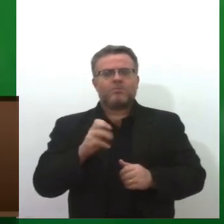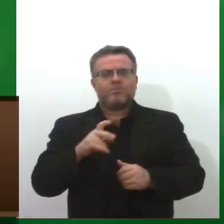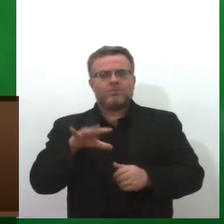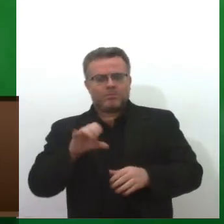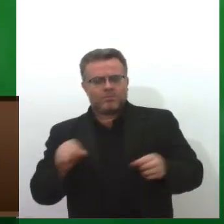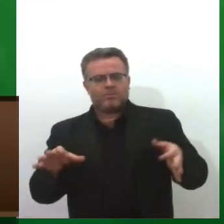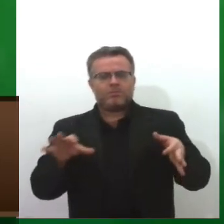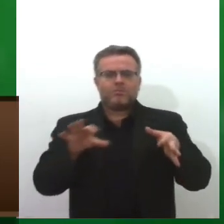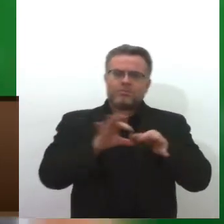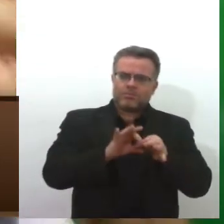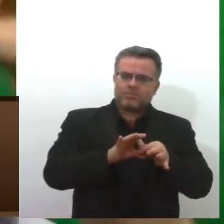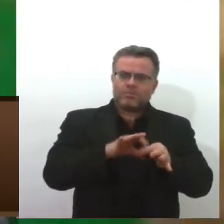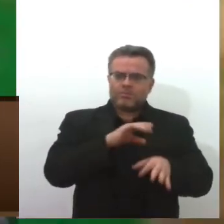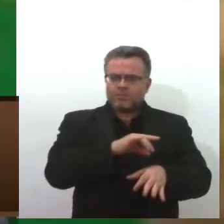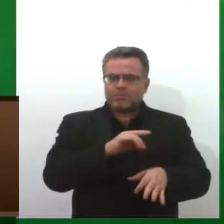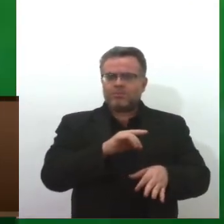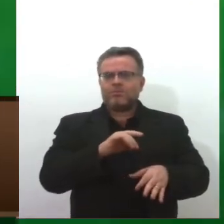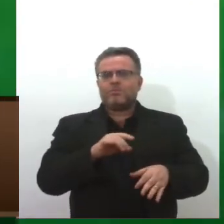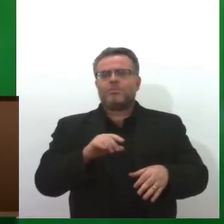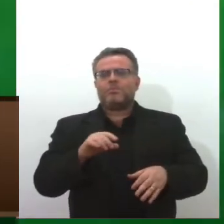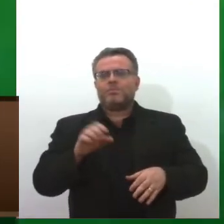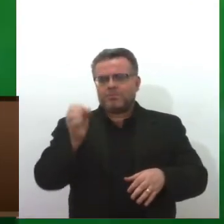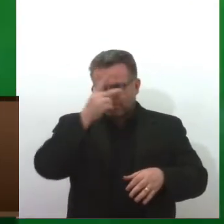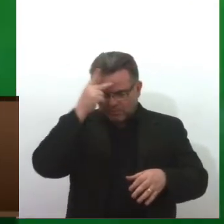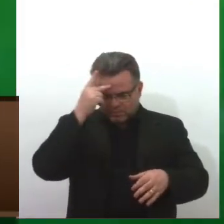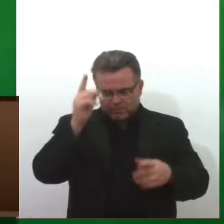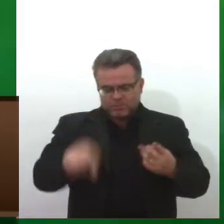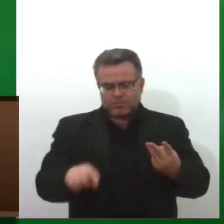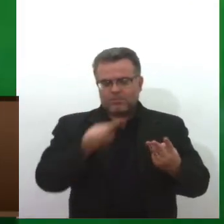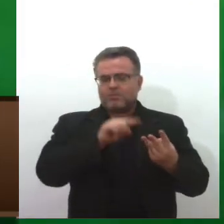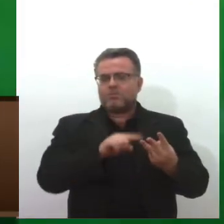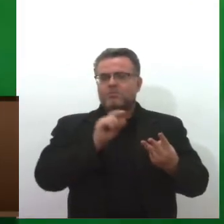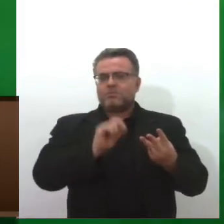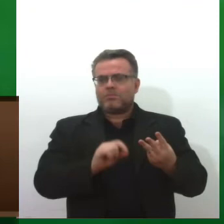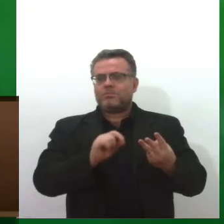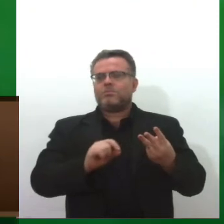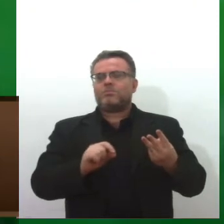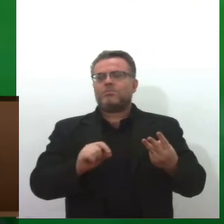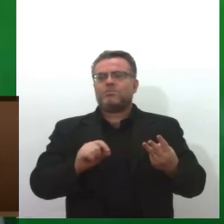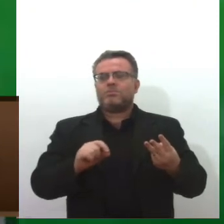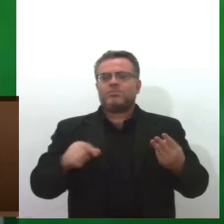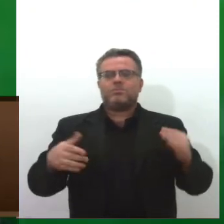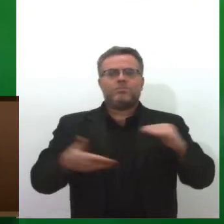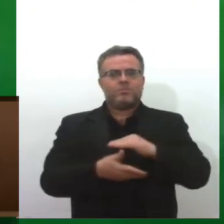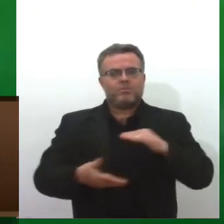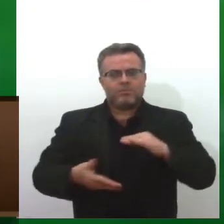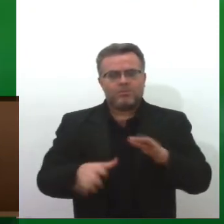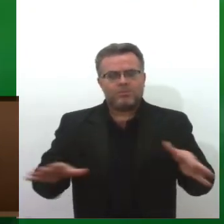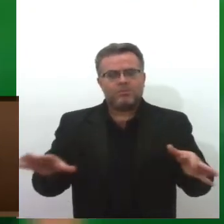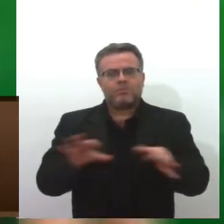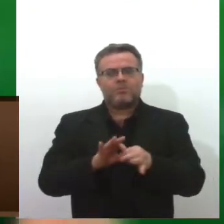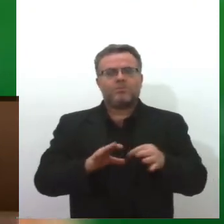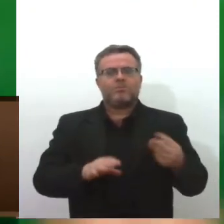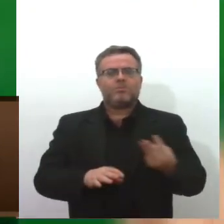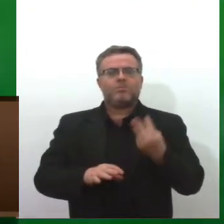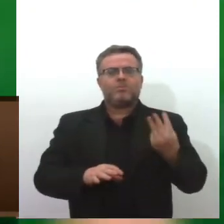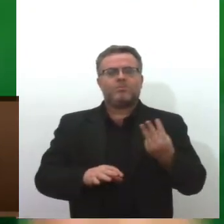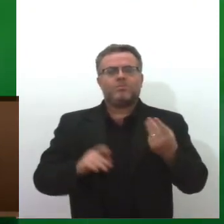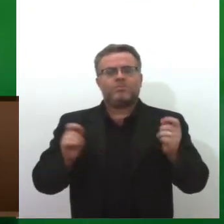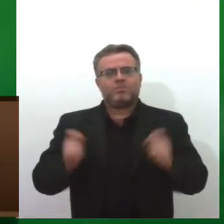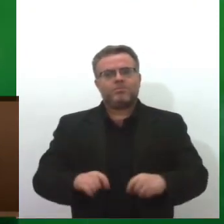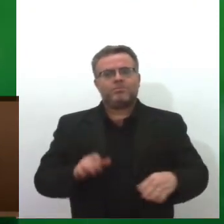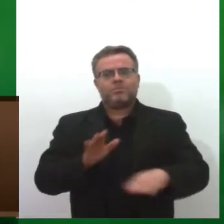parceria da Prefeitura Municipal, e ficou muito evidente aqui o sucesso, que foi Natal Iluminado, onde houve